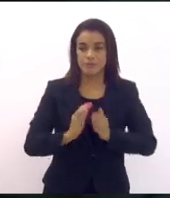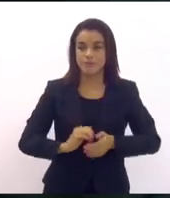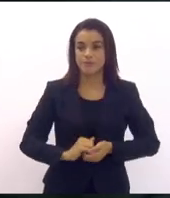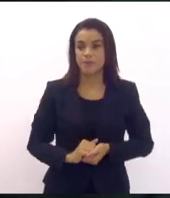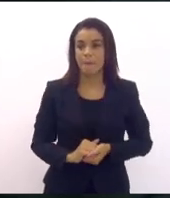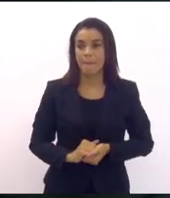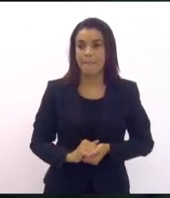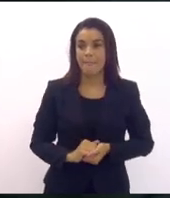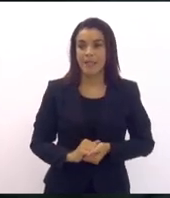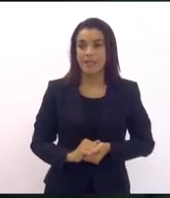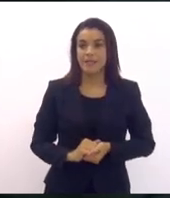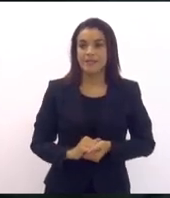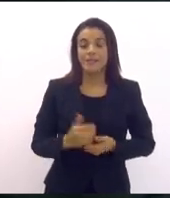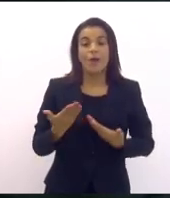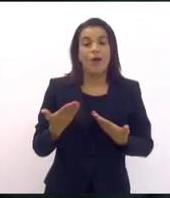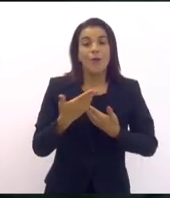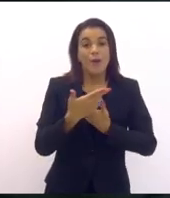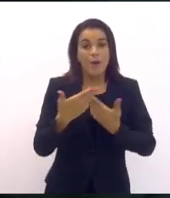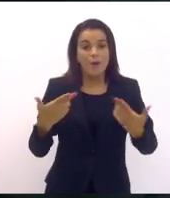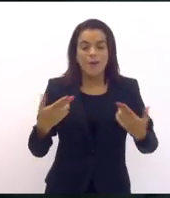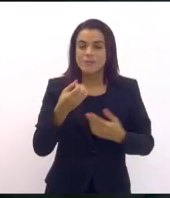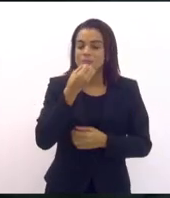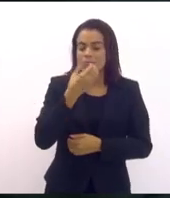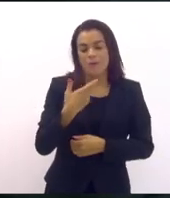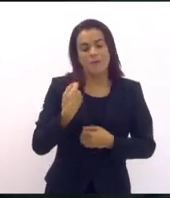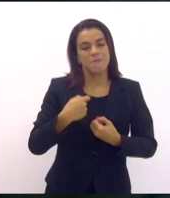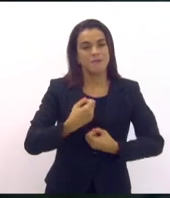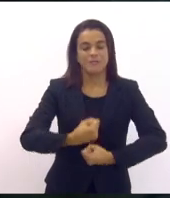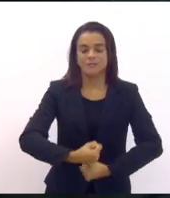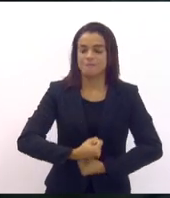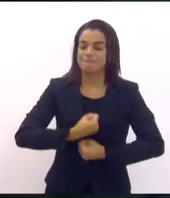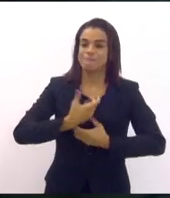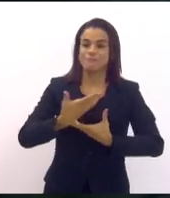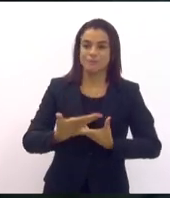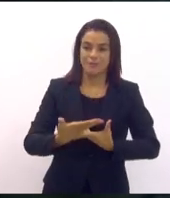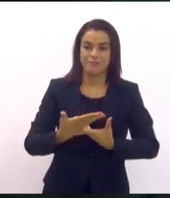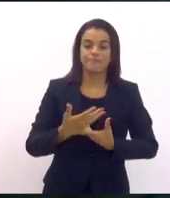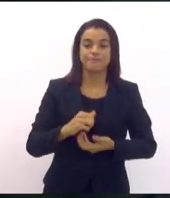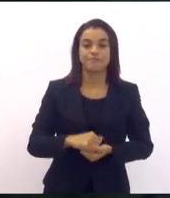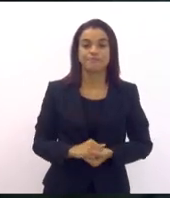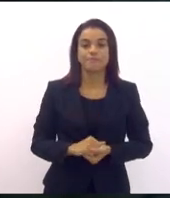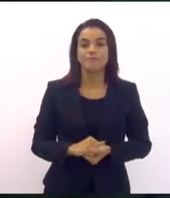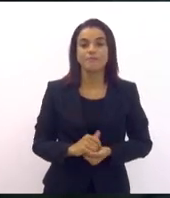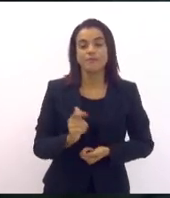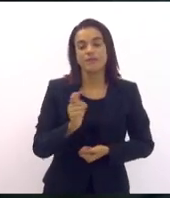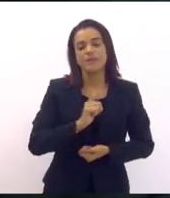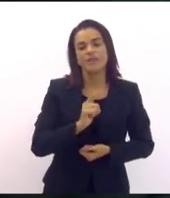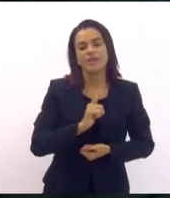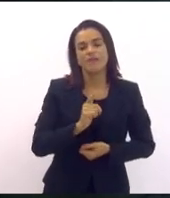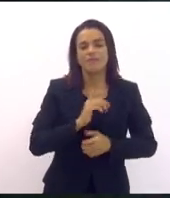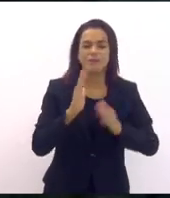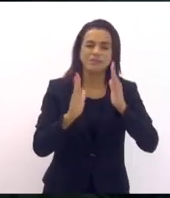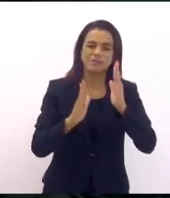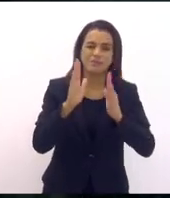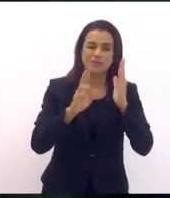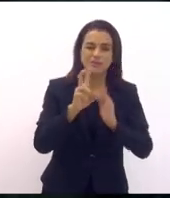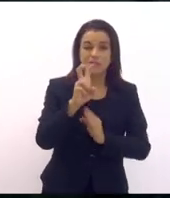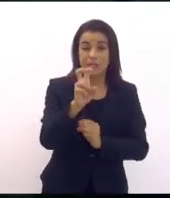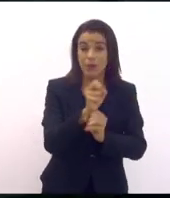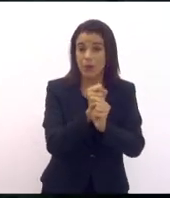quando é uma coisa boa eu tenho que falar teve há cerca de 5 anos